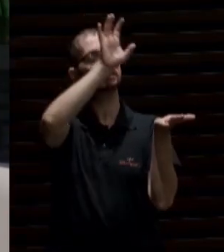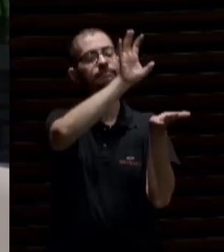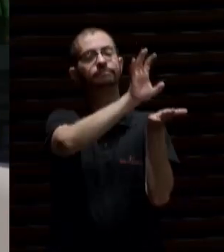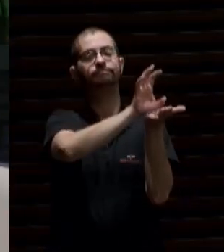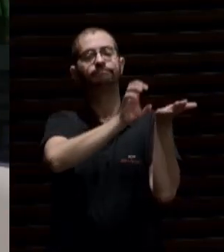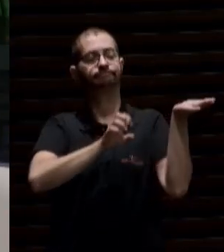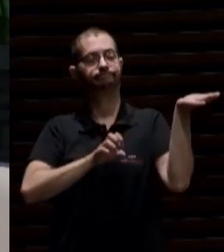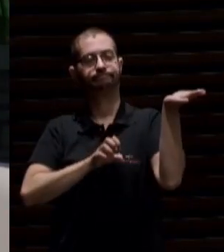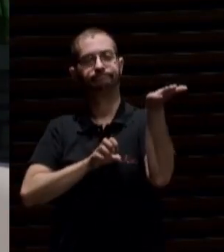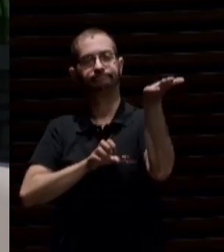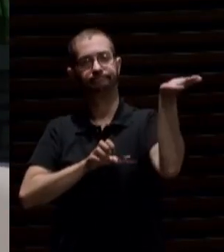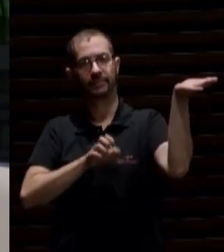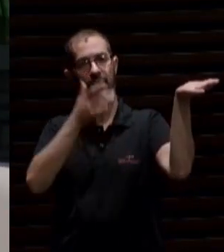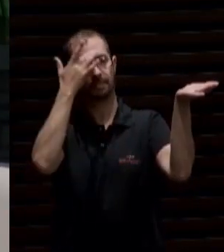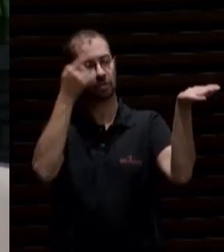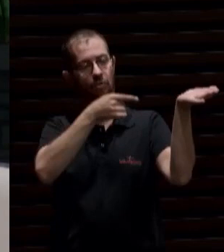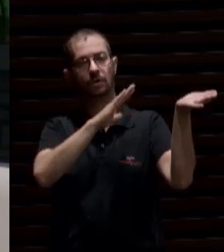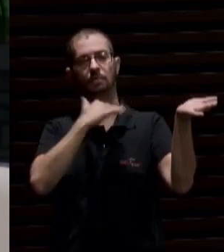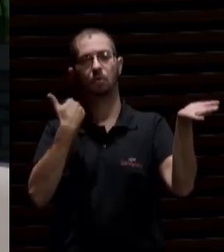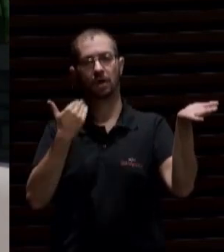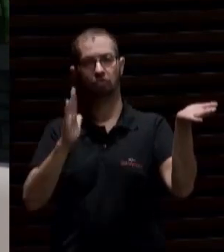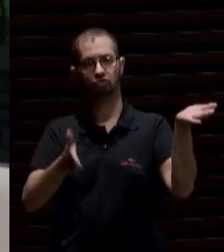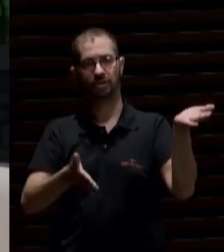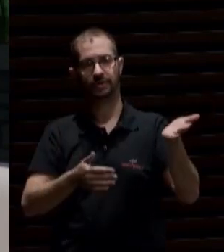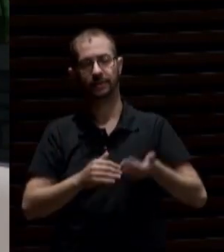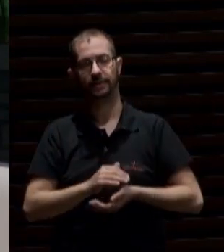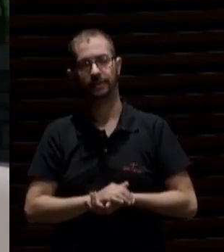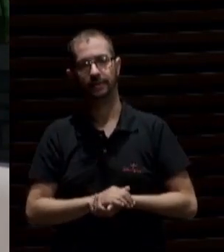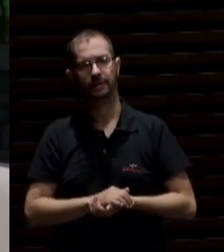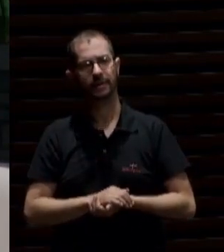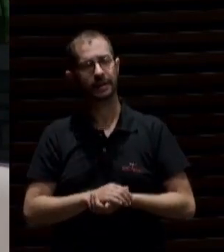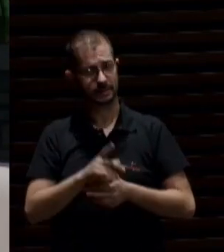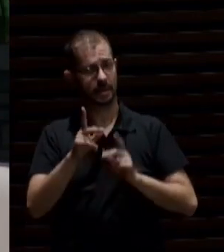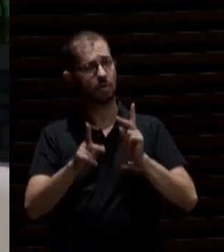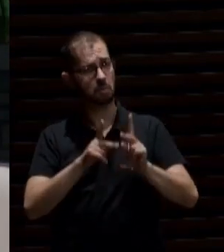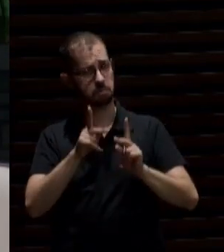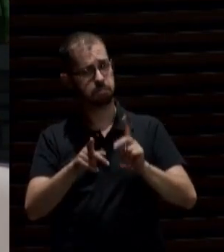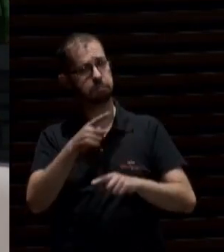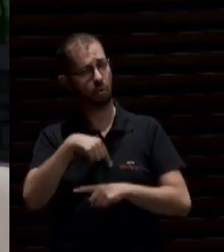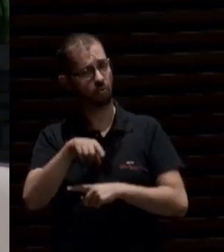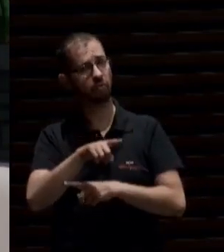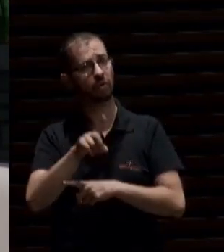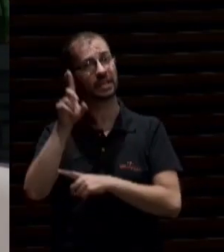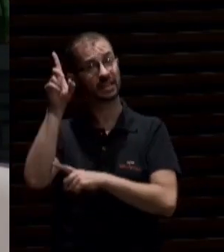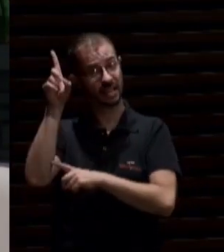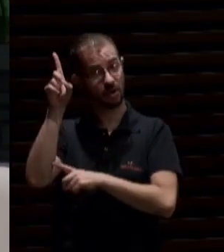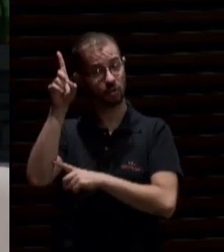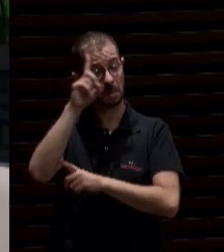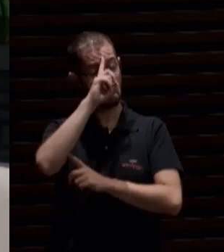numa bandeja a cabeça do ente querido que foi decapitado. Esse era o povo para quem Deus mandou Jonas